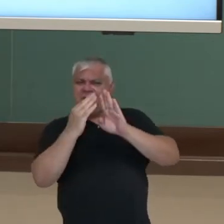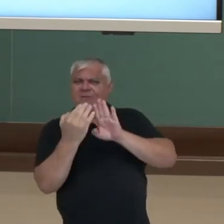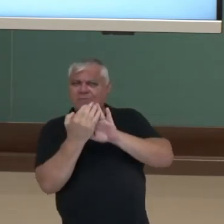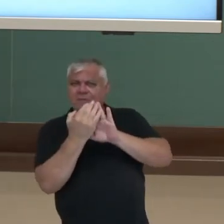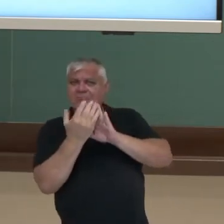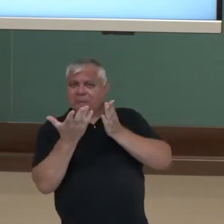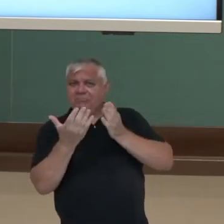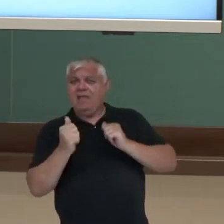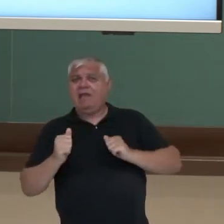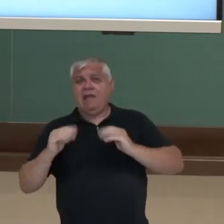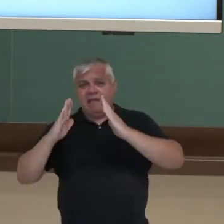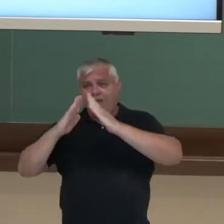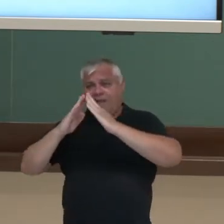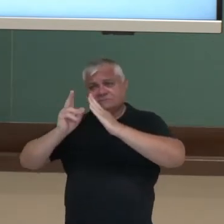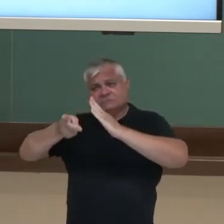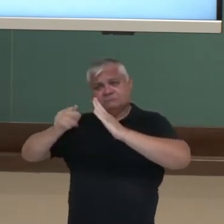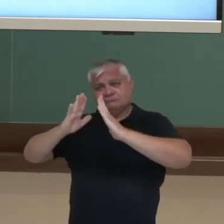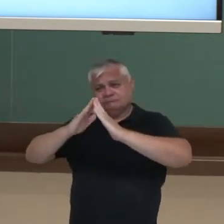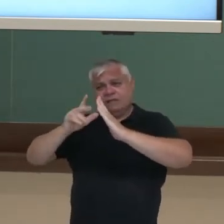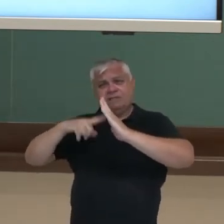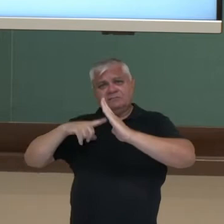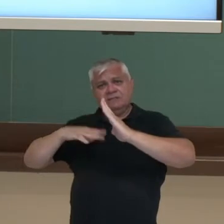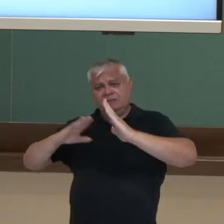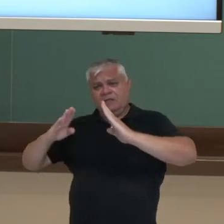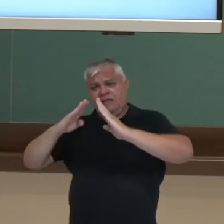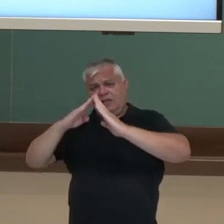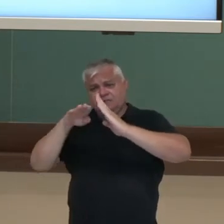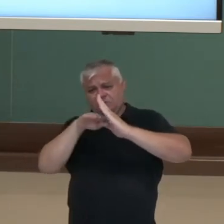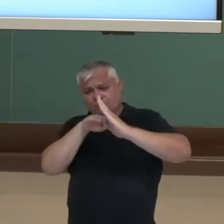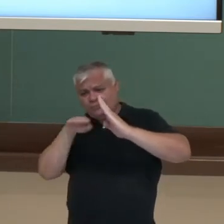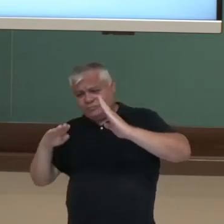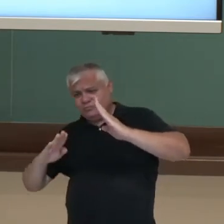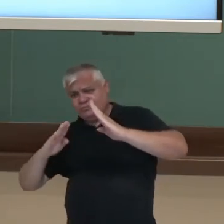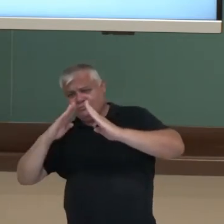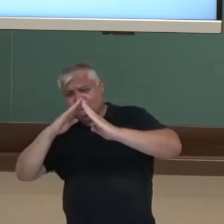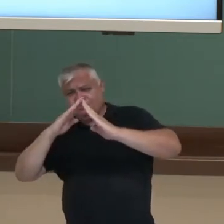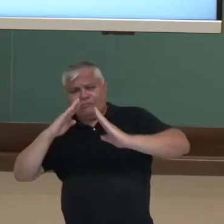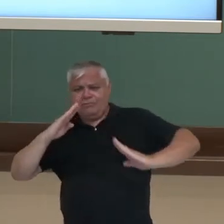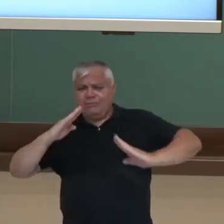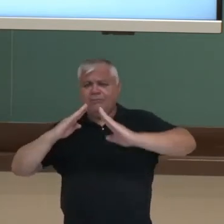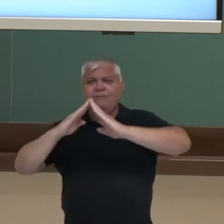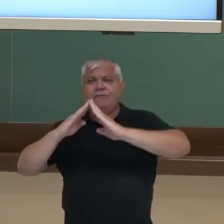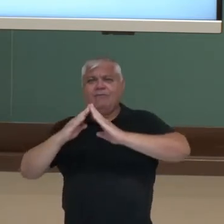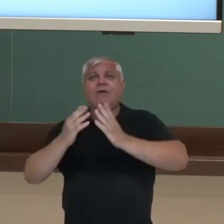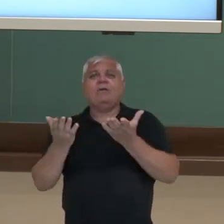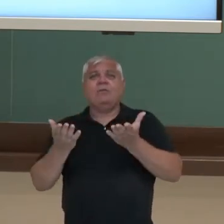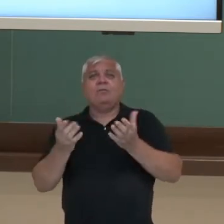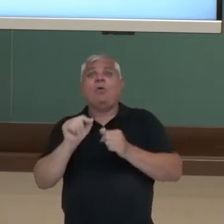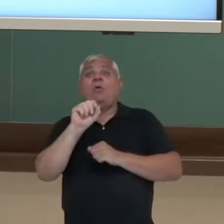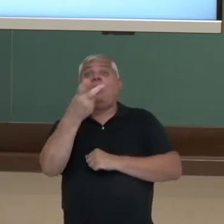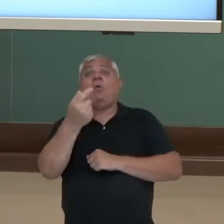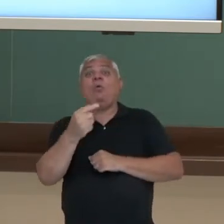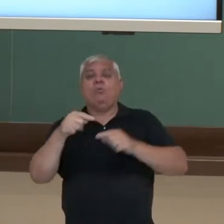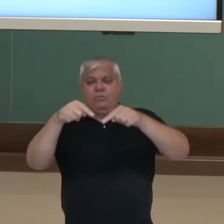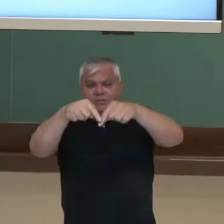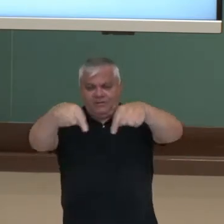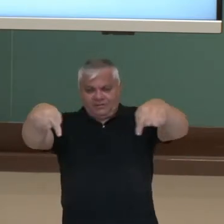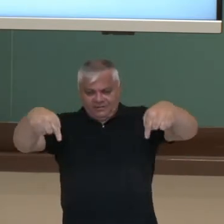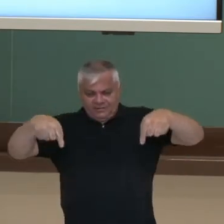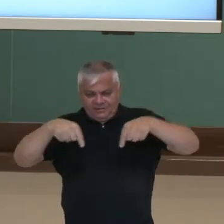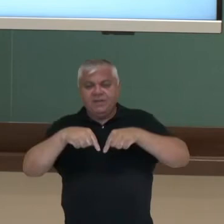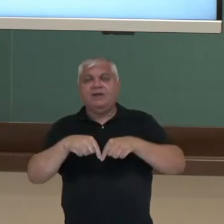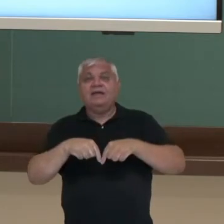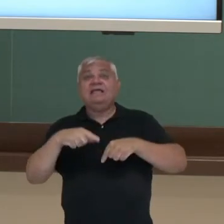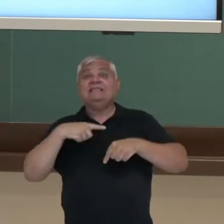casa, por exemplo, poderíamos dizer que tem um formato. Imagine uma casa, por exemplo, para facilitar, uma casa quadrada e que ela vai